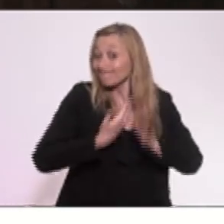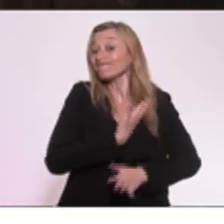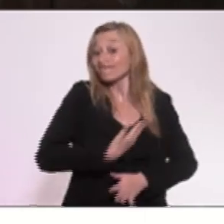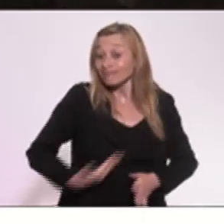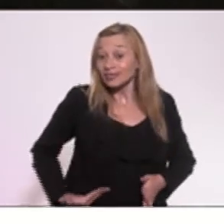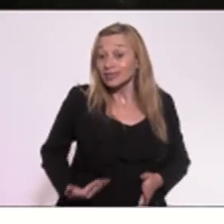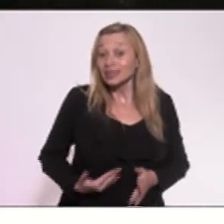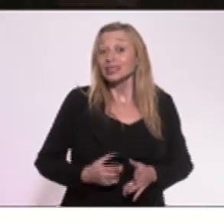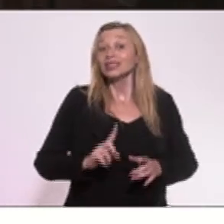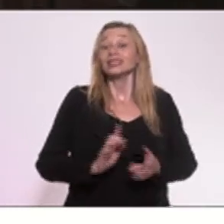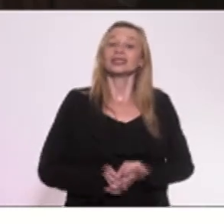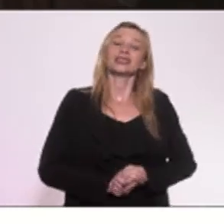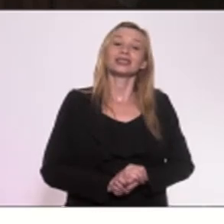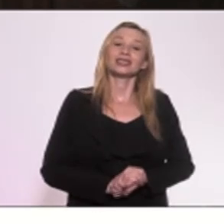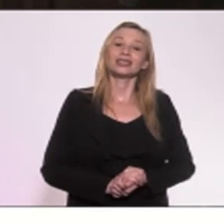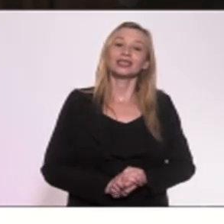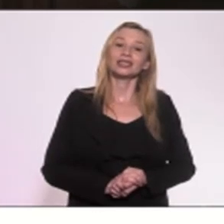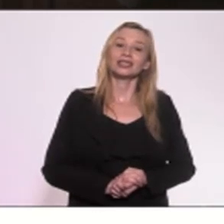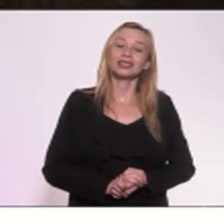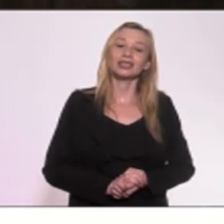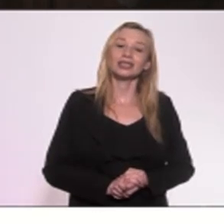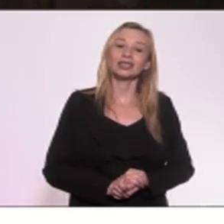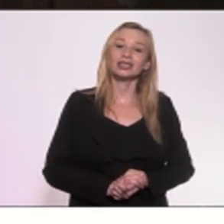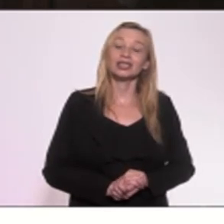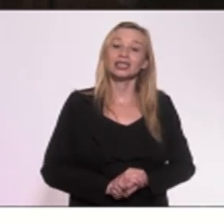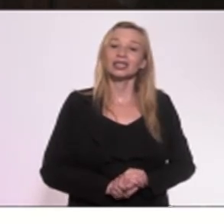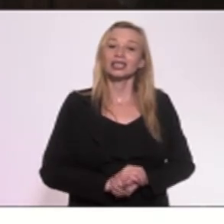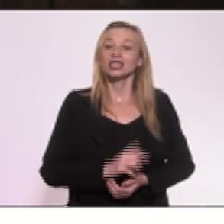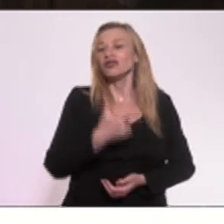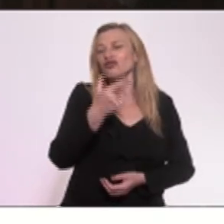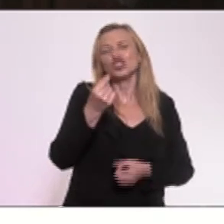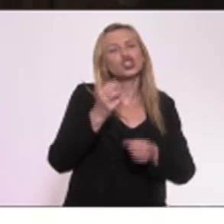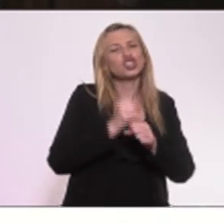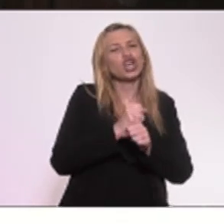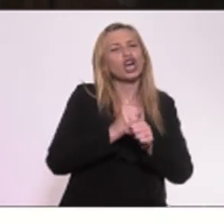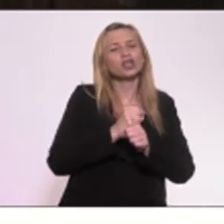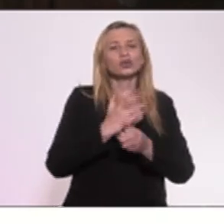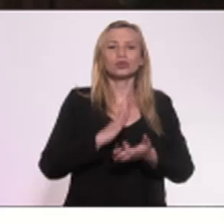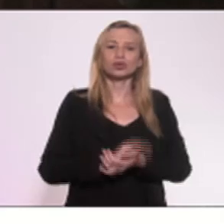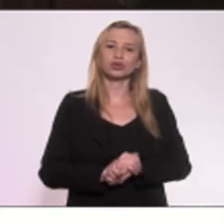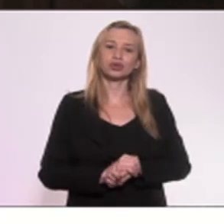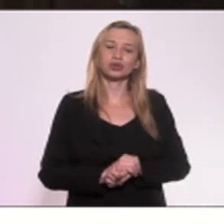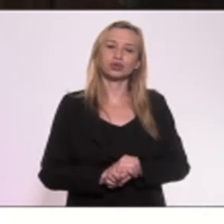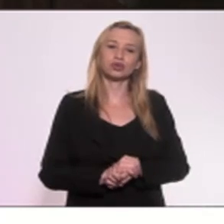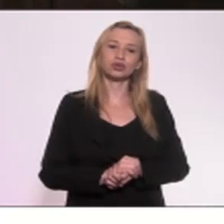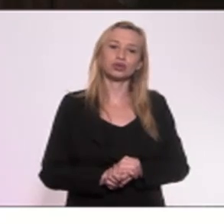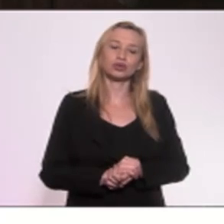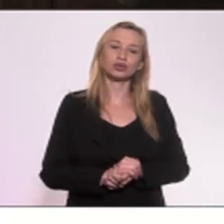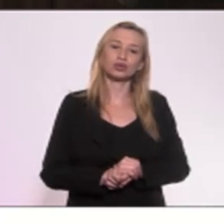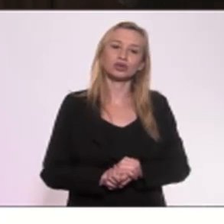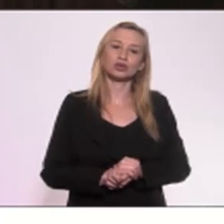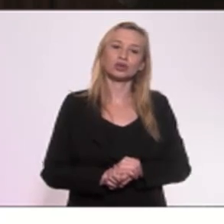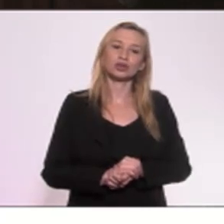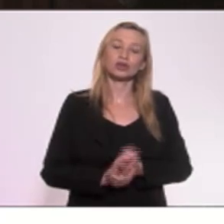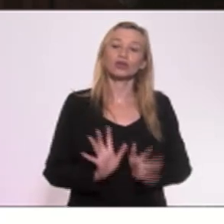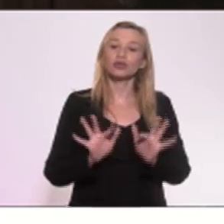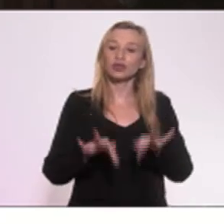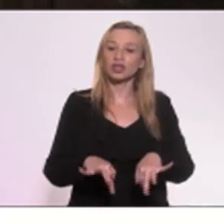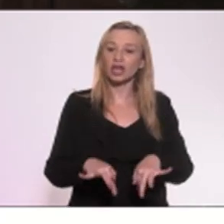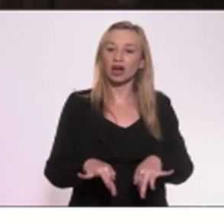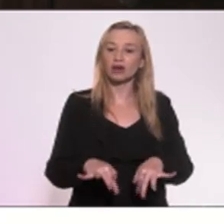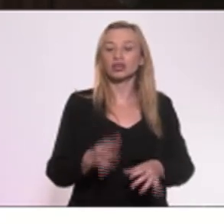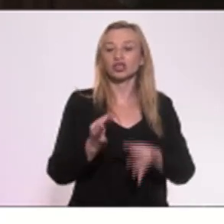e postergam, às vezes, por 20 anos, a decisão final. Mas o